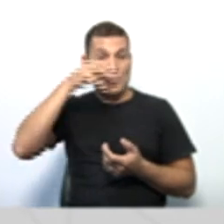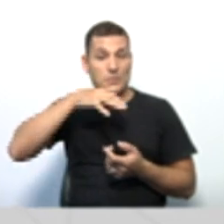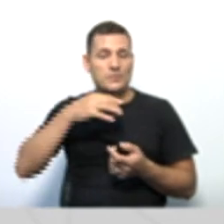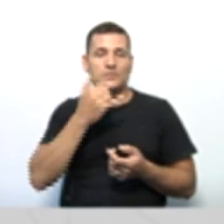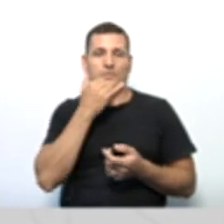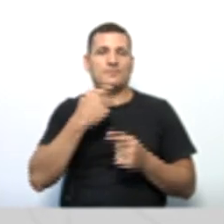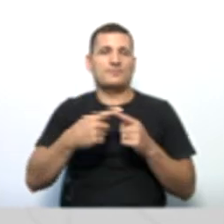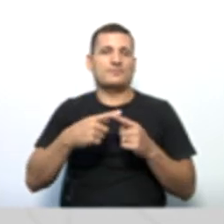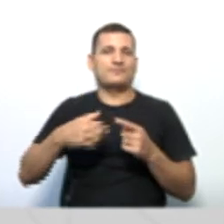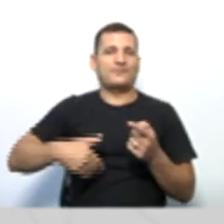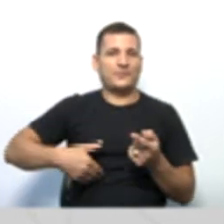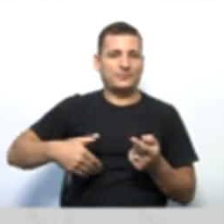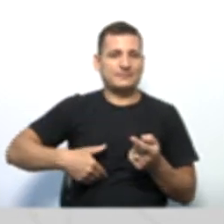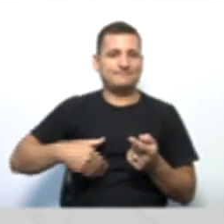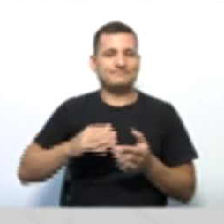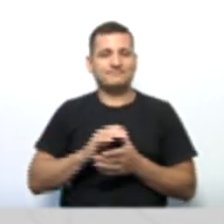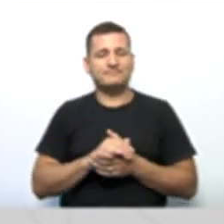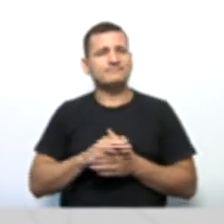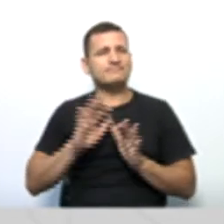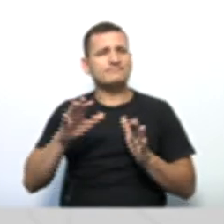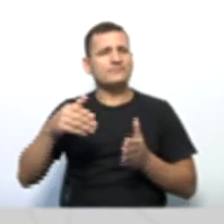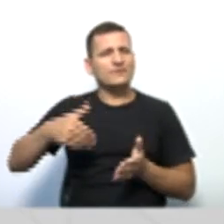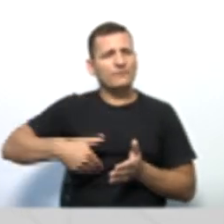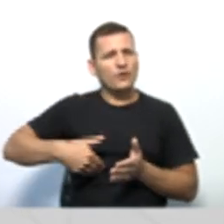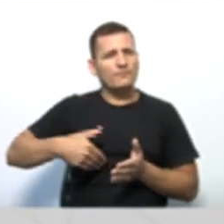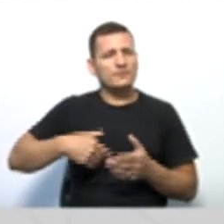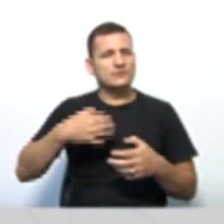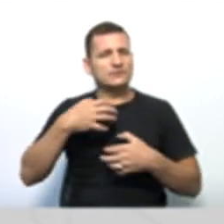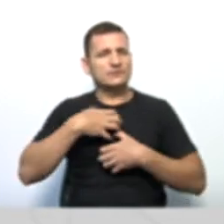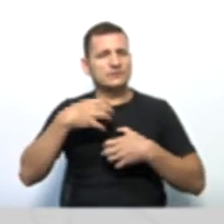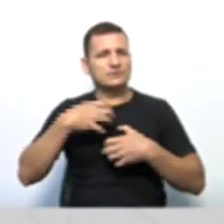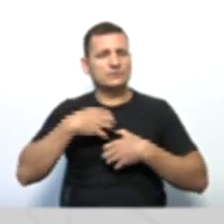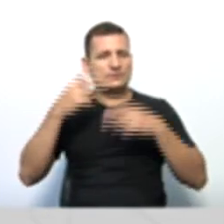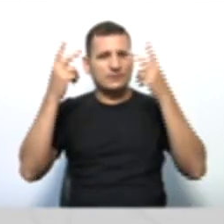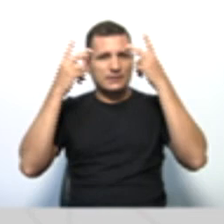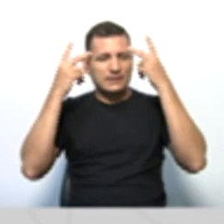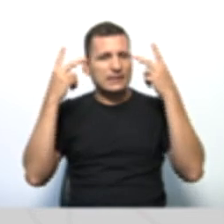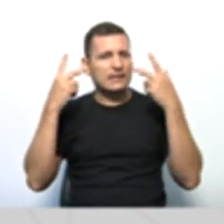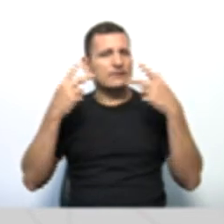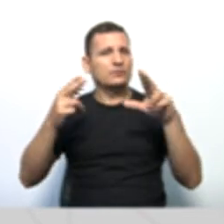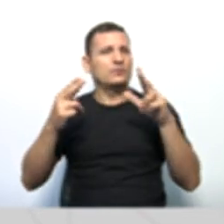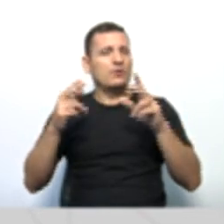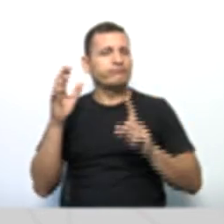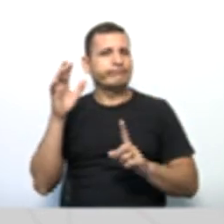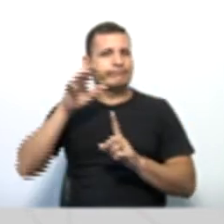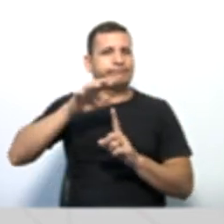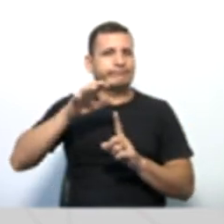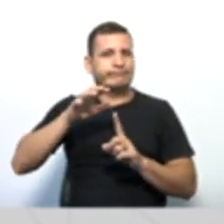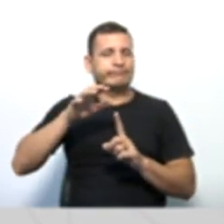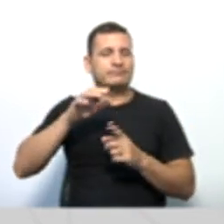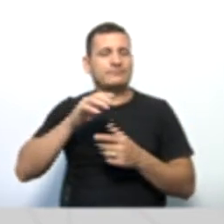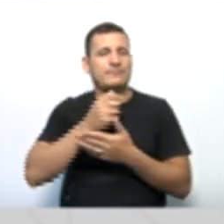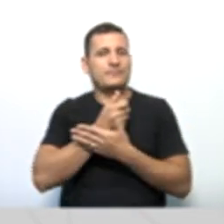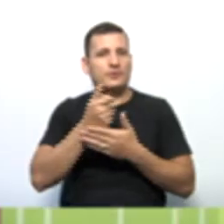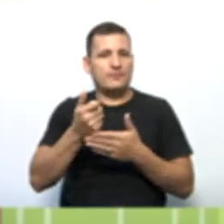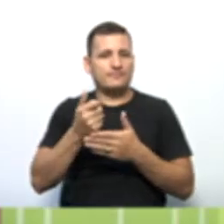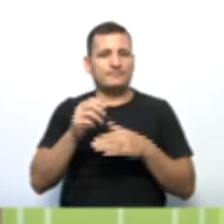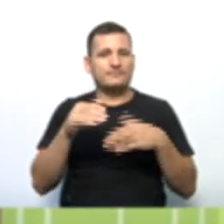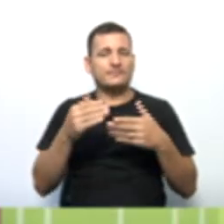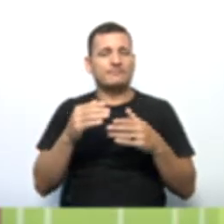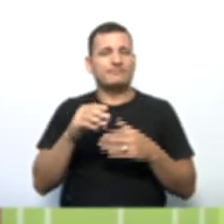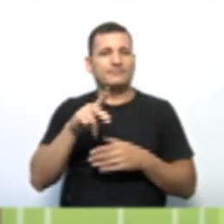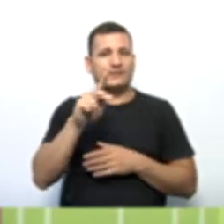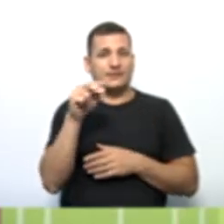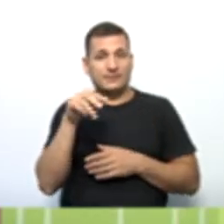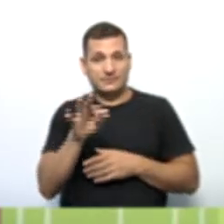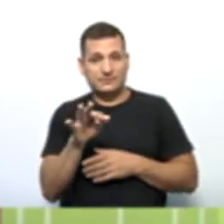naquela hora. Essa fome foi um instinto natural que deturpou a tua ação moral. Então, o que o Kant diz? Que nós